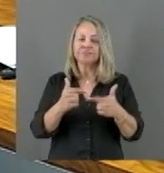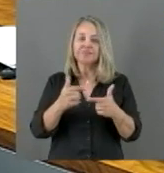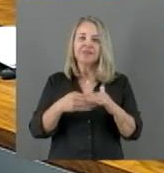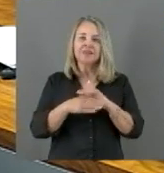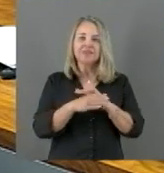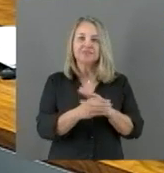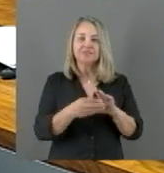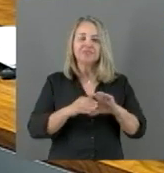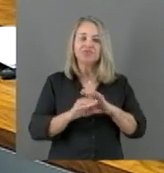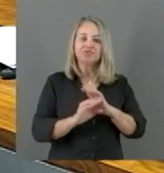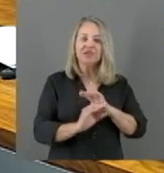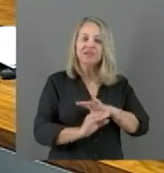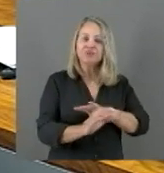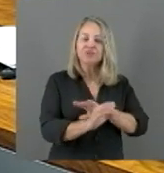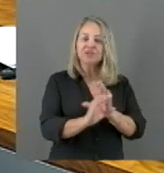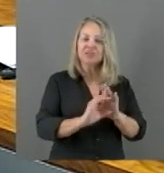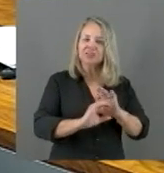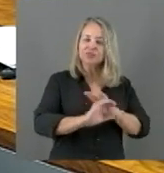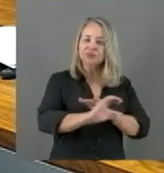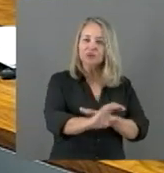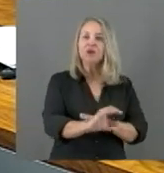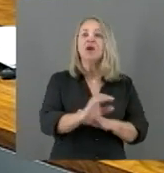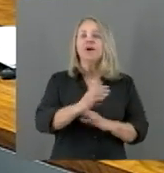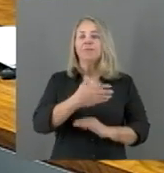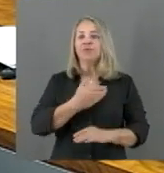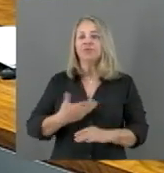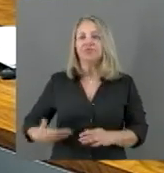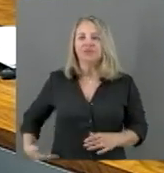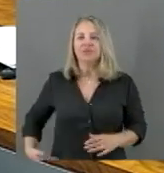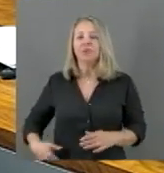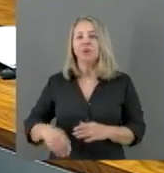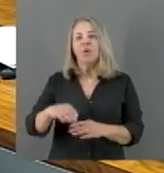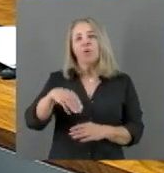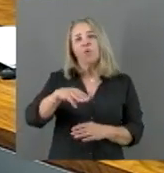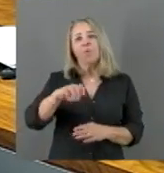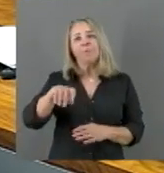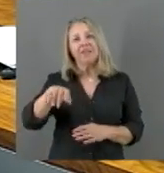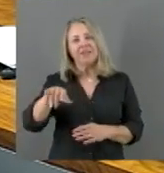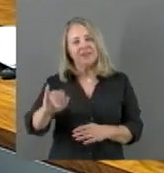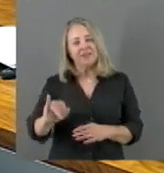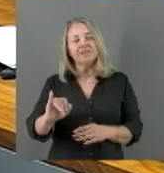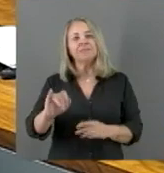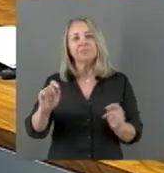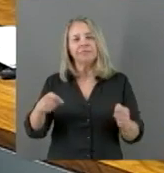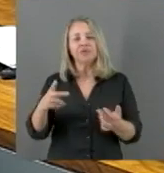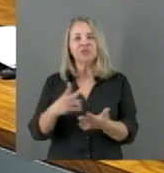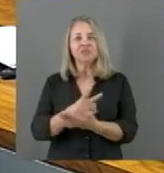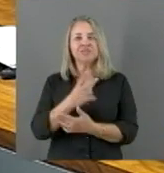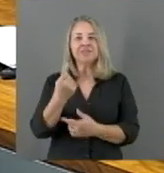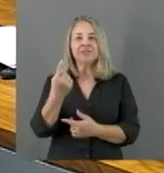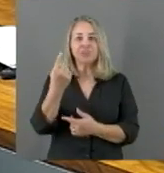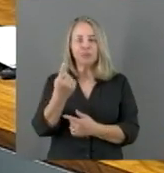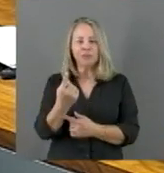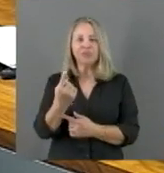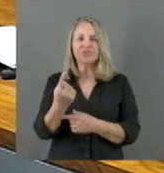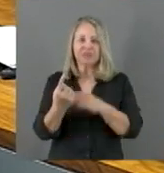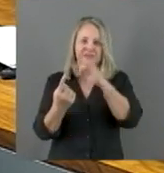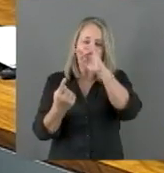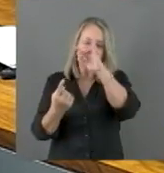públicos. Para o microempreendedor individual MEI, o recolhimento em guia única é possível, em decorrência